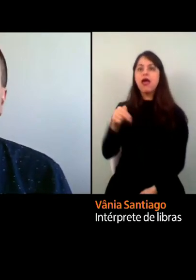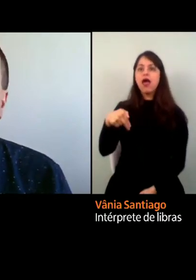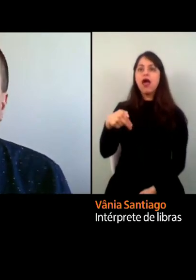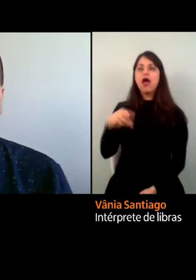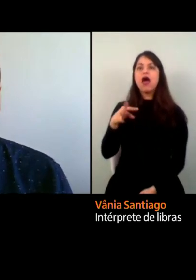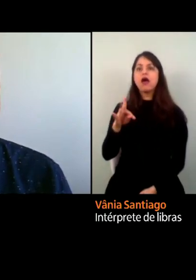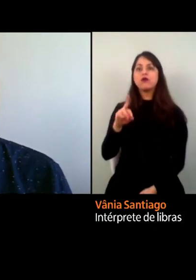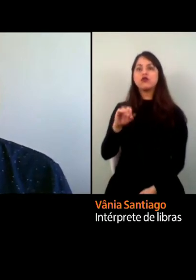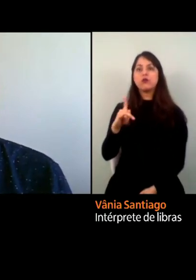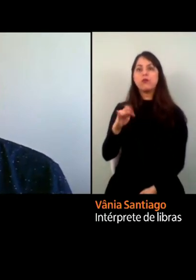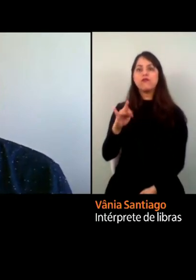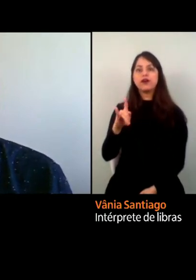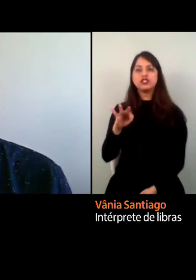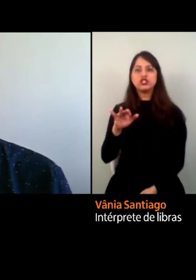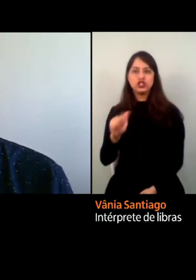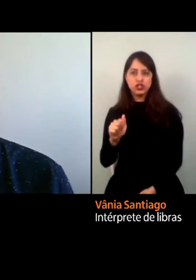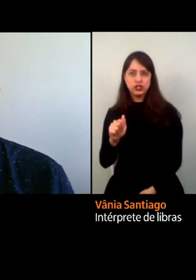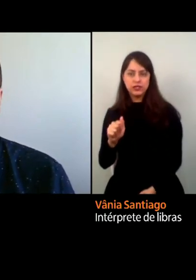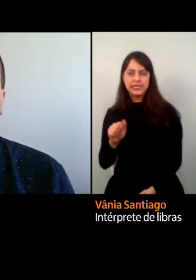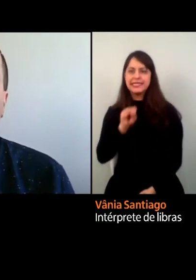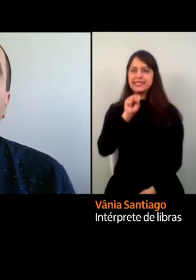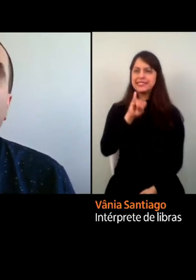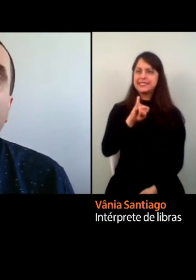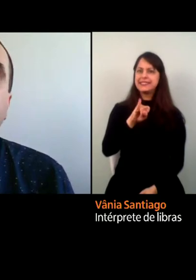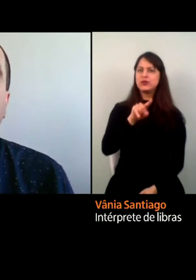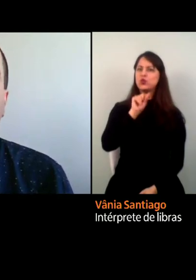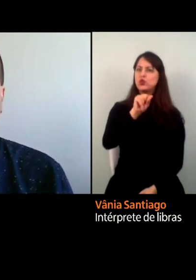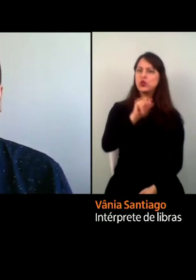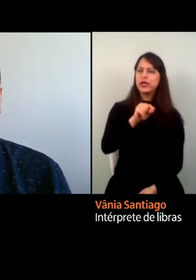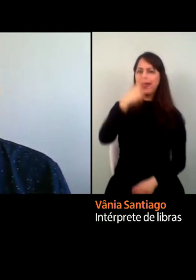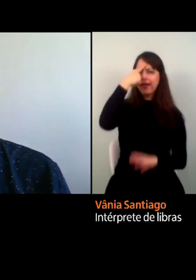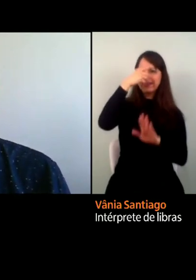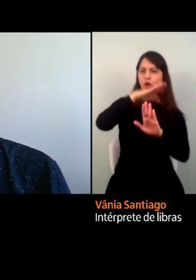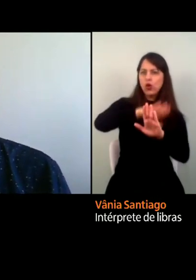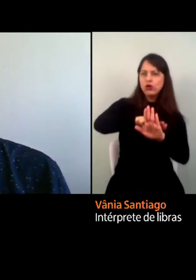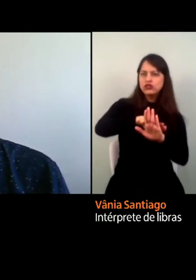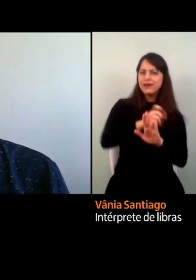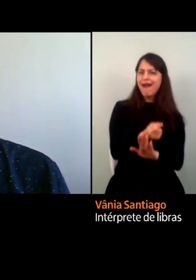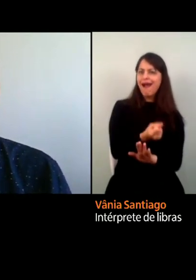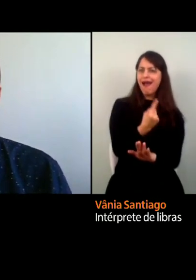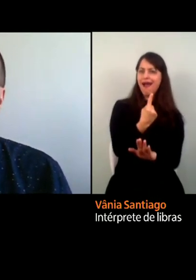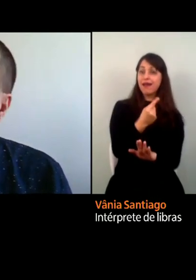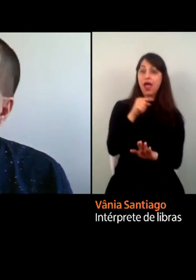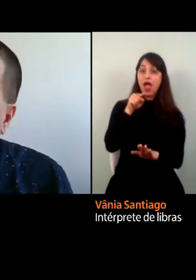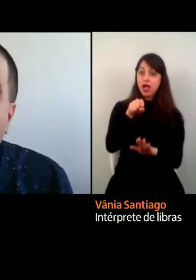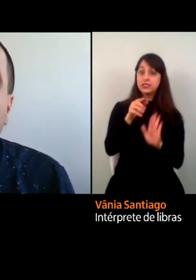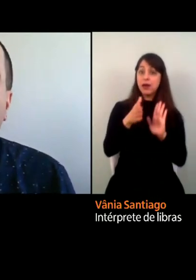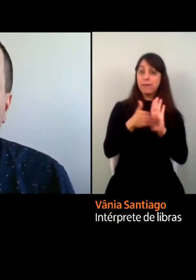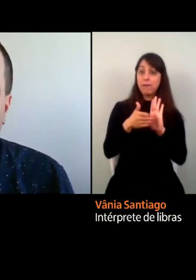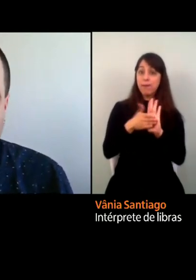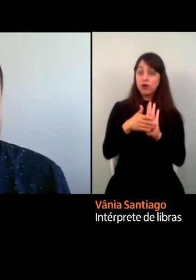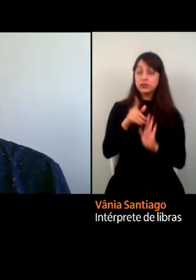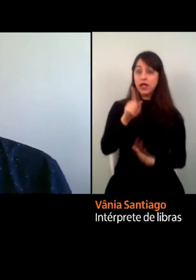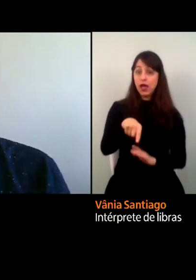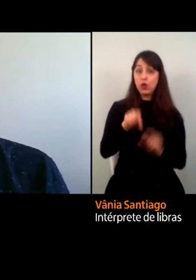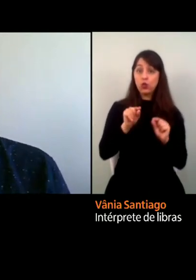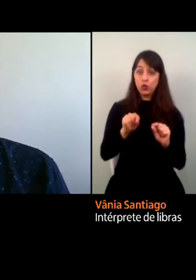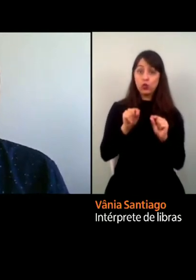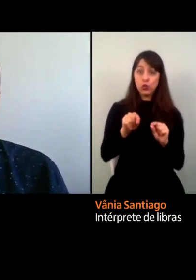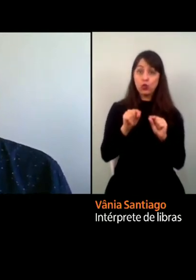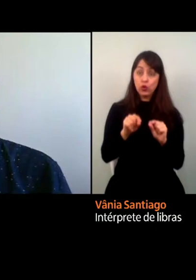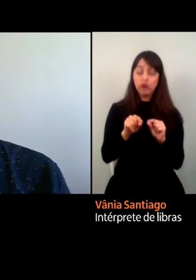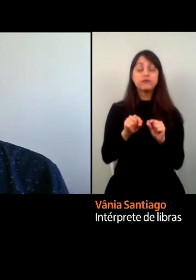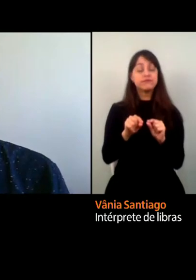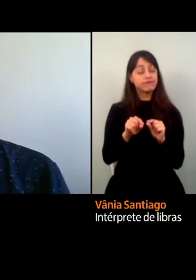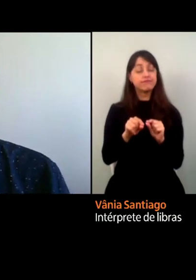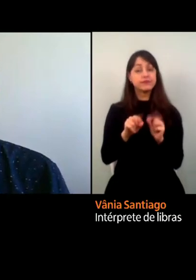estética e radical intervenção cultural, a proposta antropófaga era, num magro resumo,